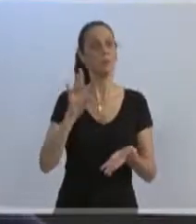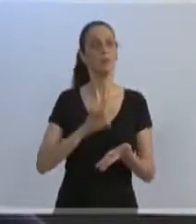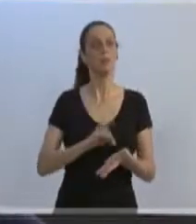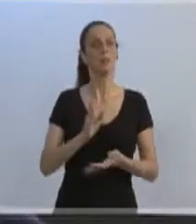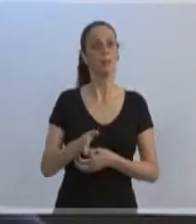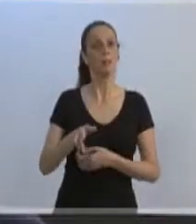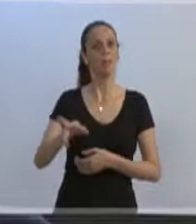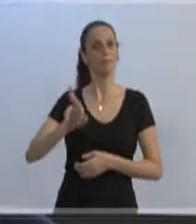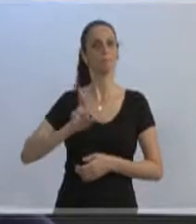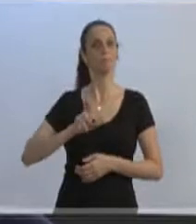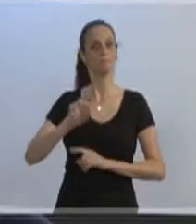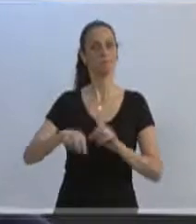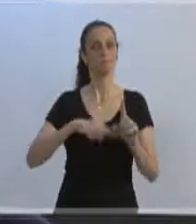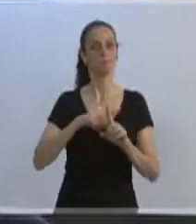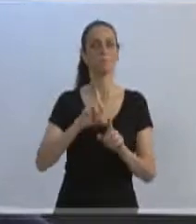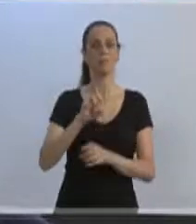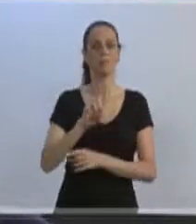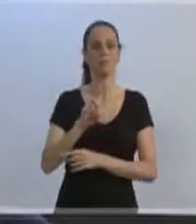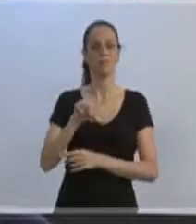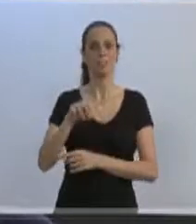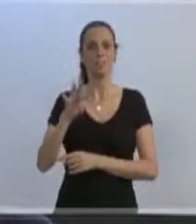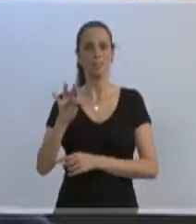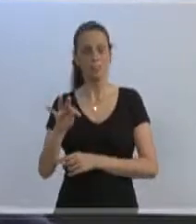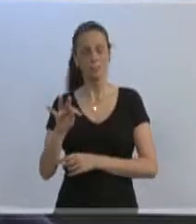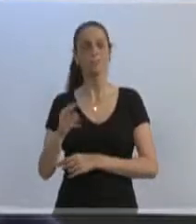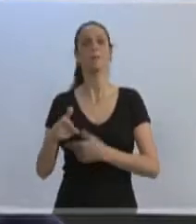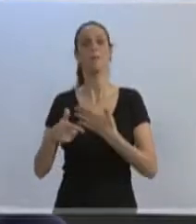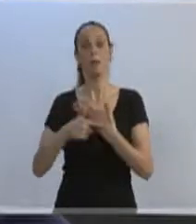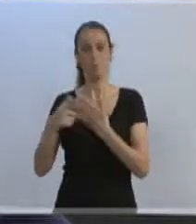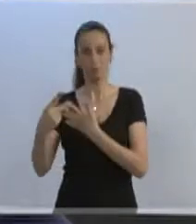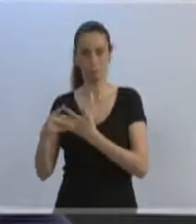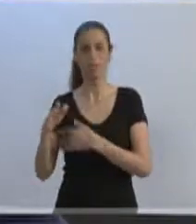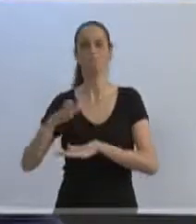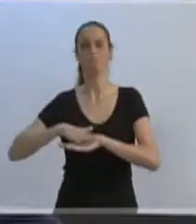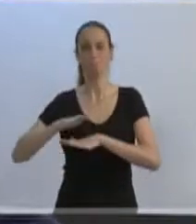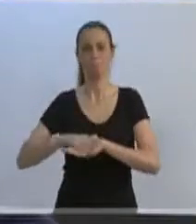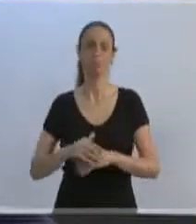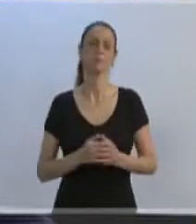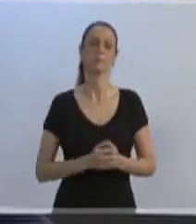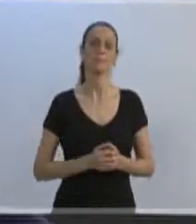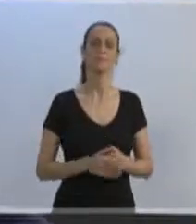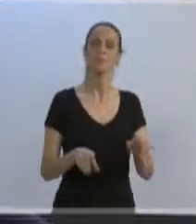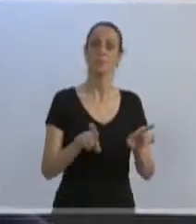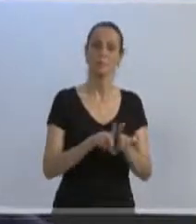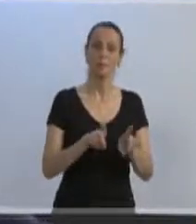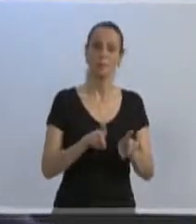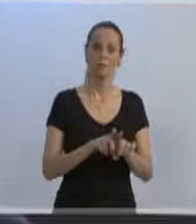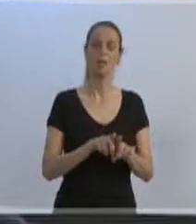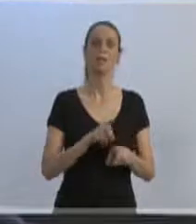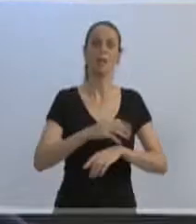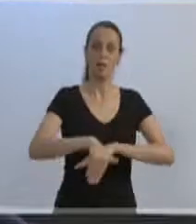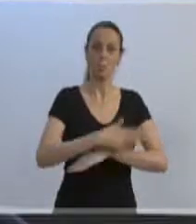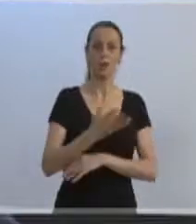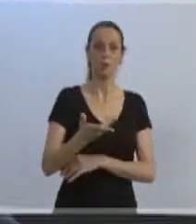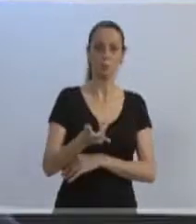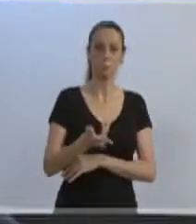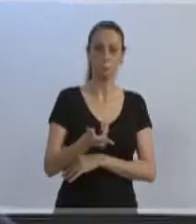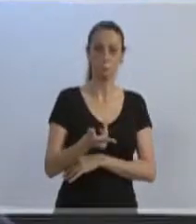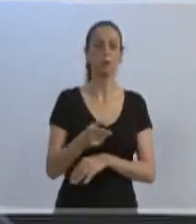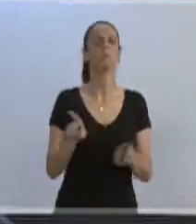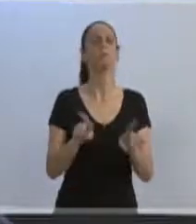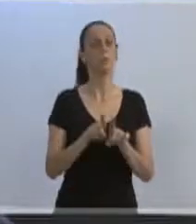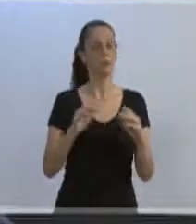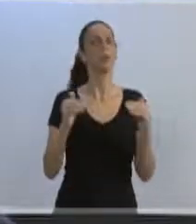aqui que o denit fez a sua parte com relação à questão da via expressa também